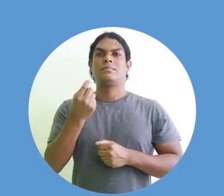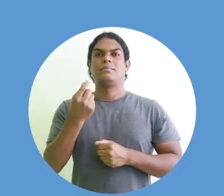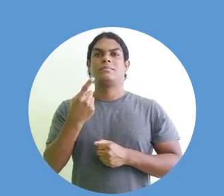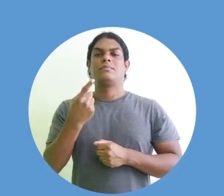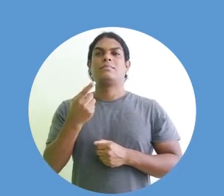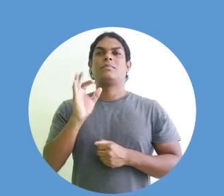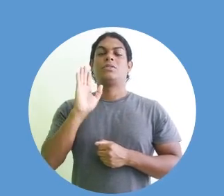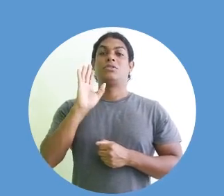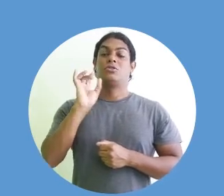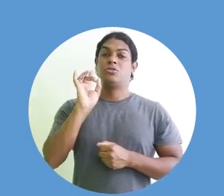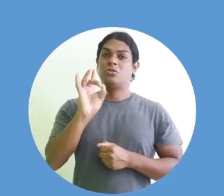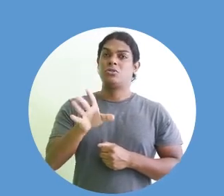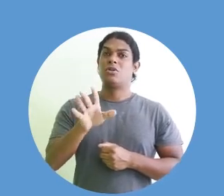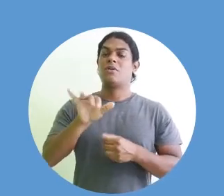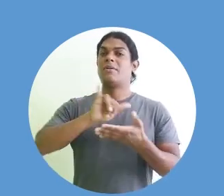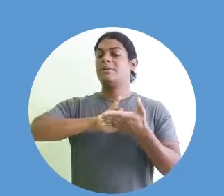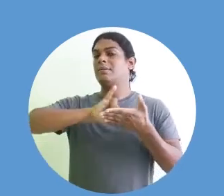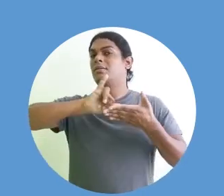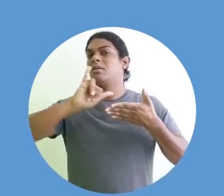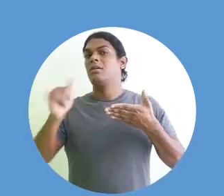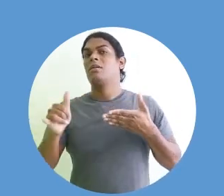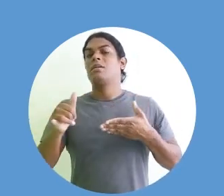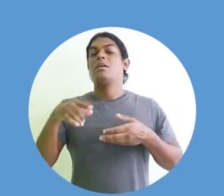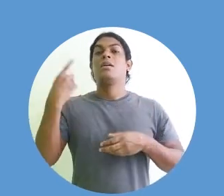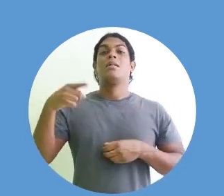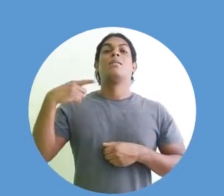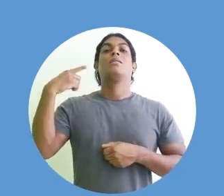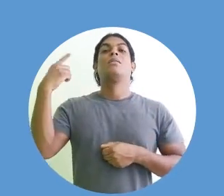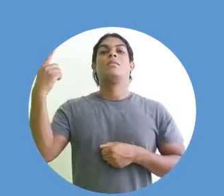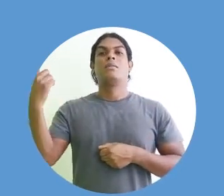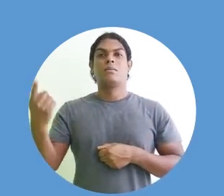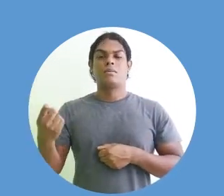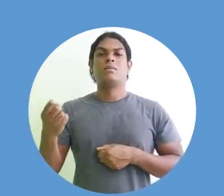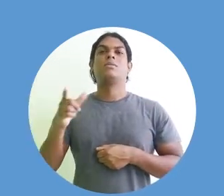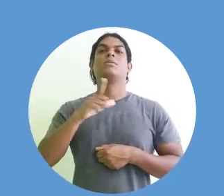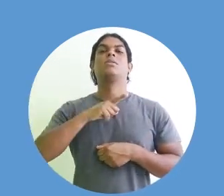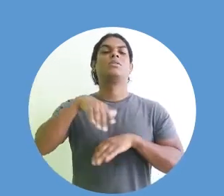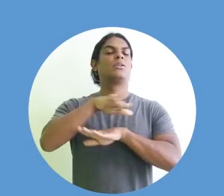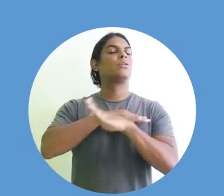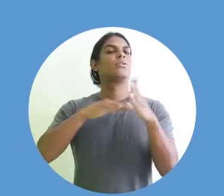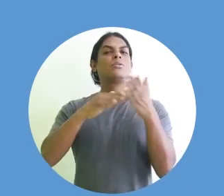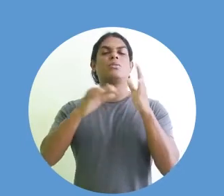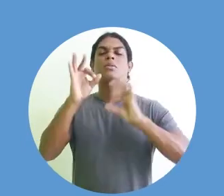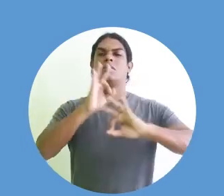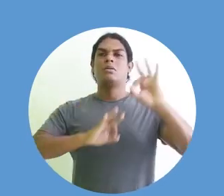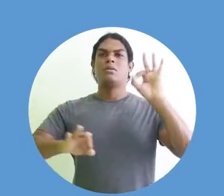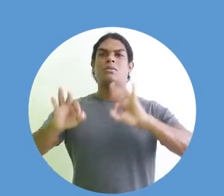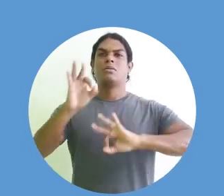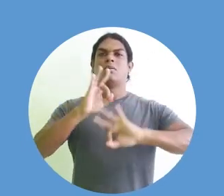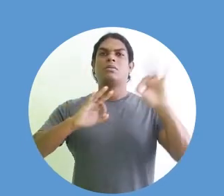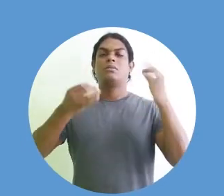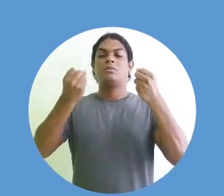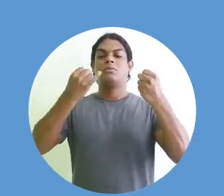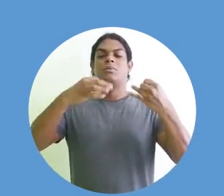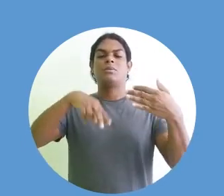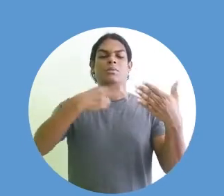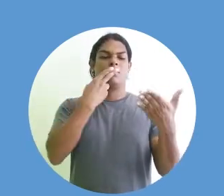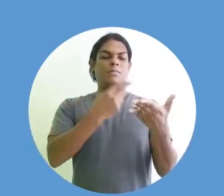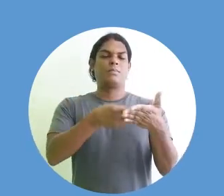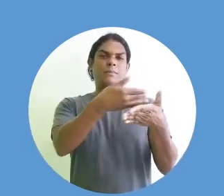vai ser liberado quando atender às condições que estão descritas nessa determinada carta de